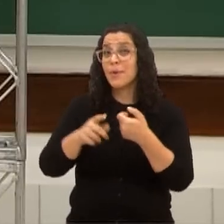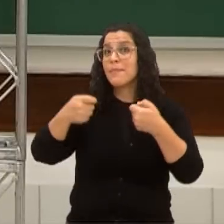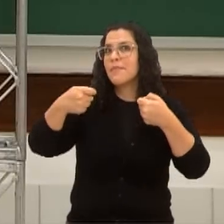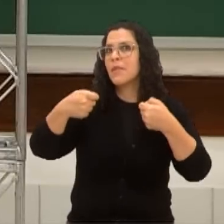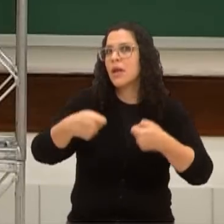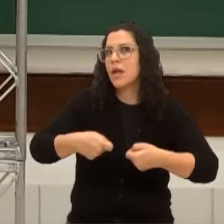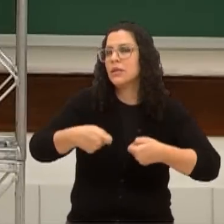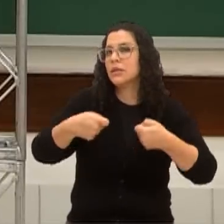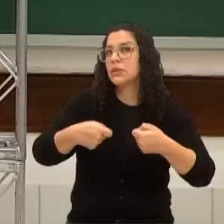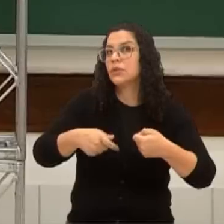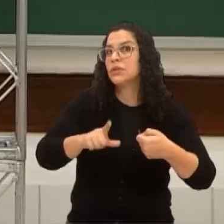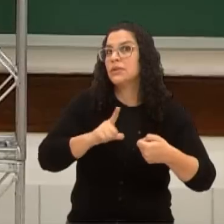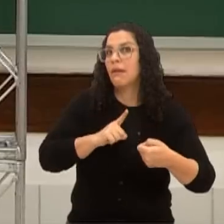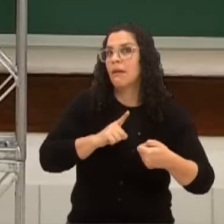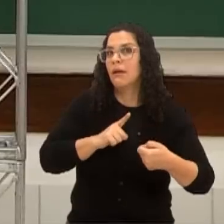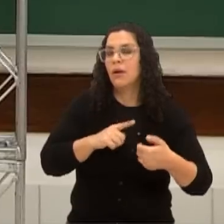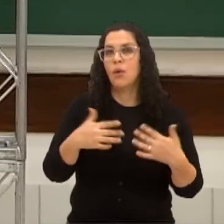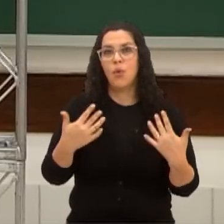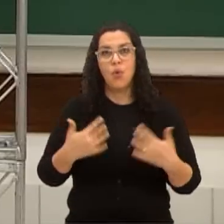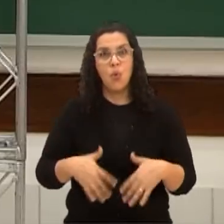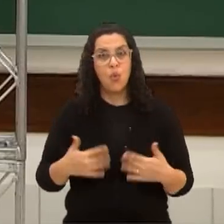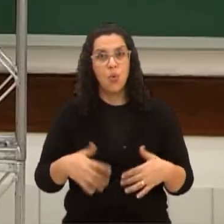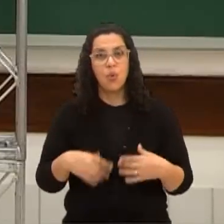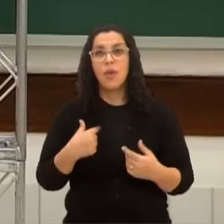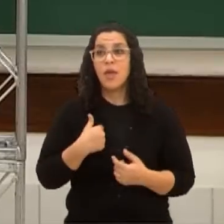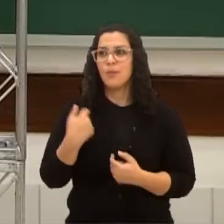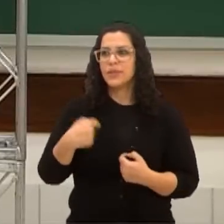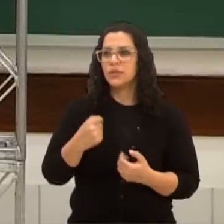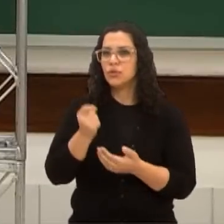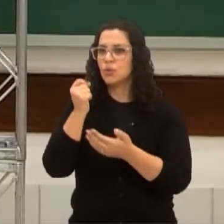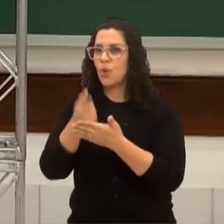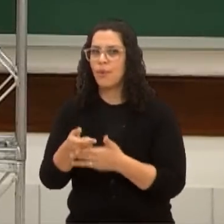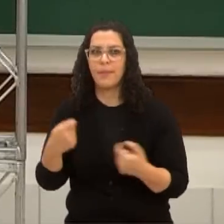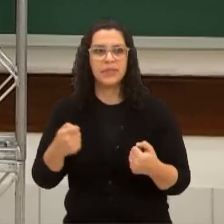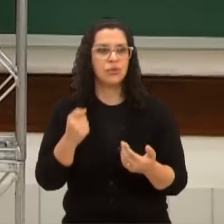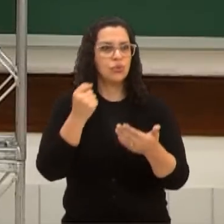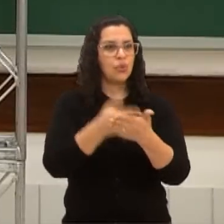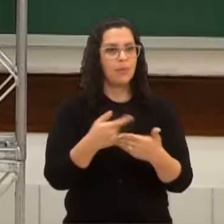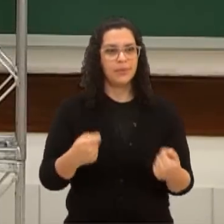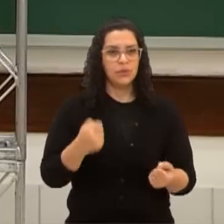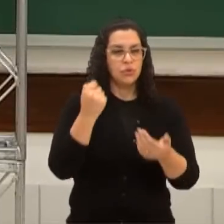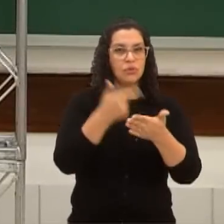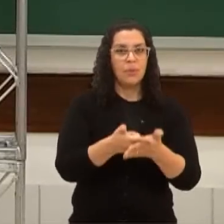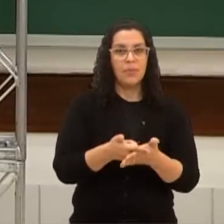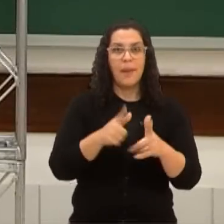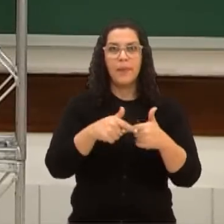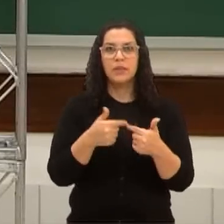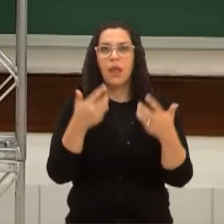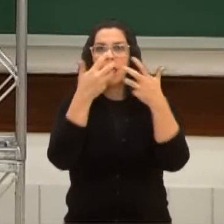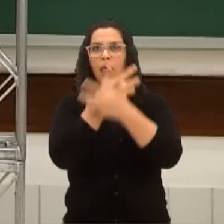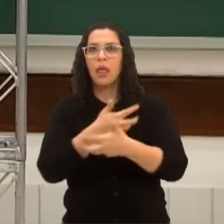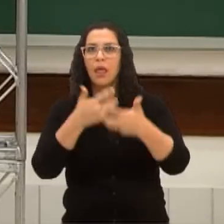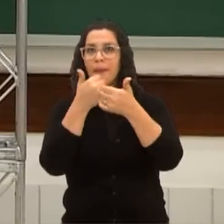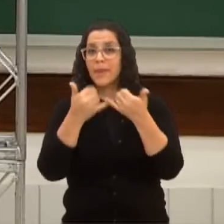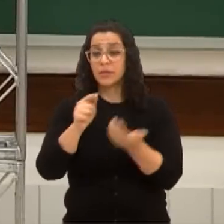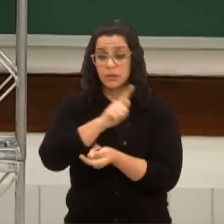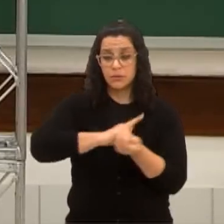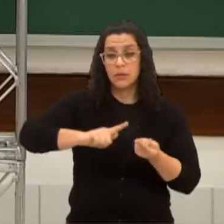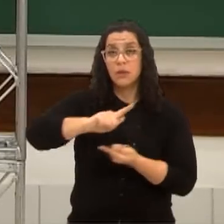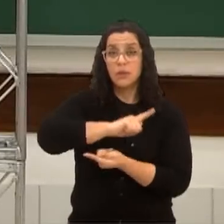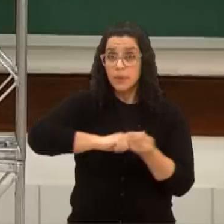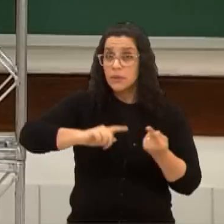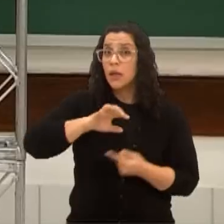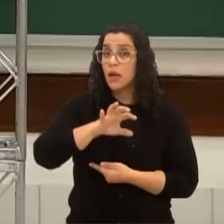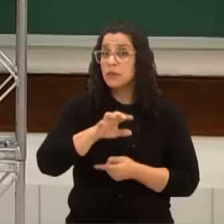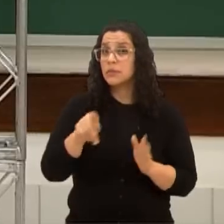nós, né? Que é preciso ter, é preciso adquirir, é preciso comprar. Então, o processo de globalização, que é